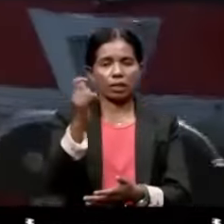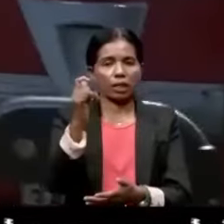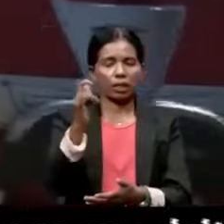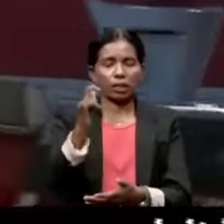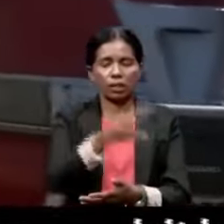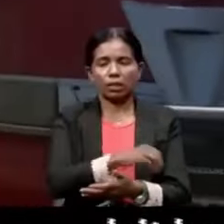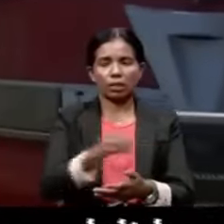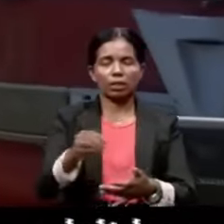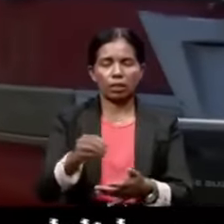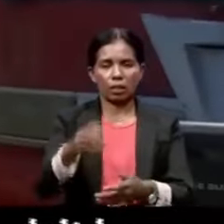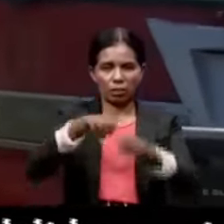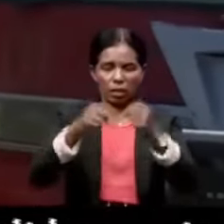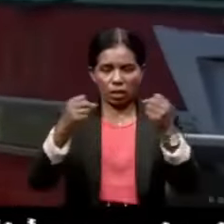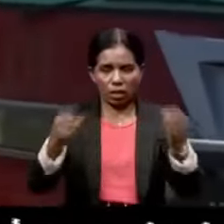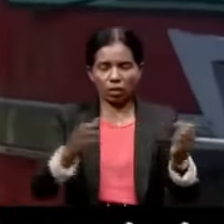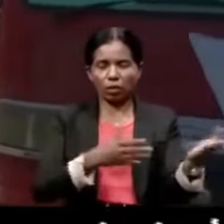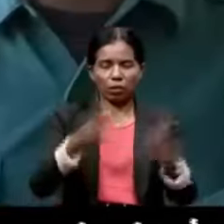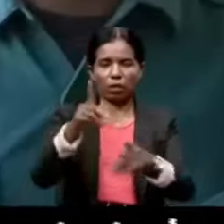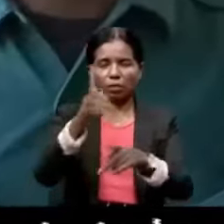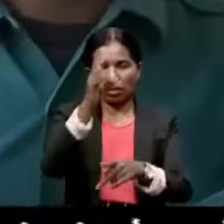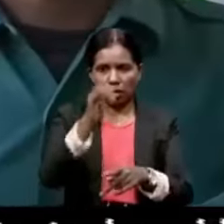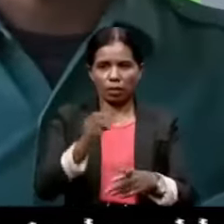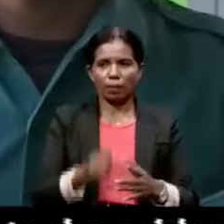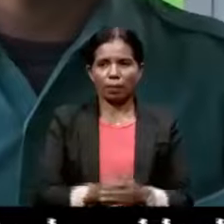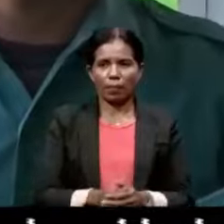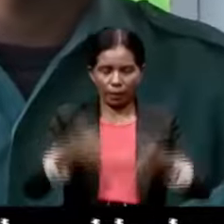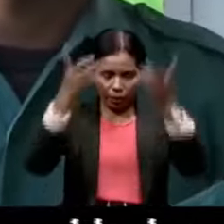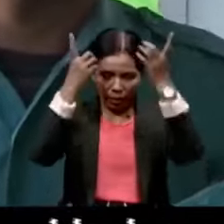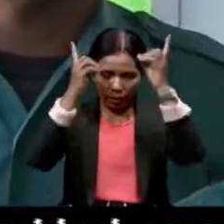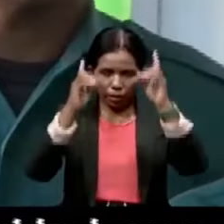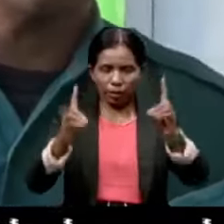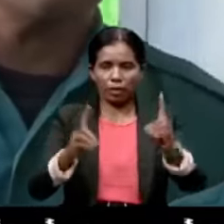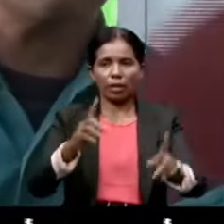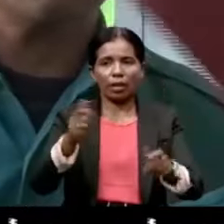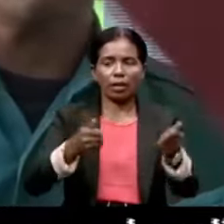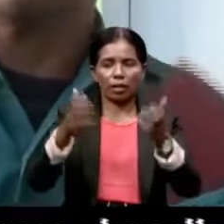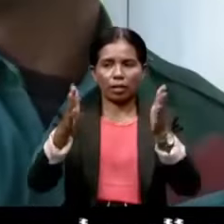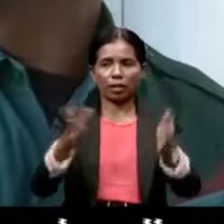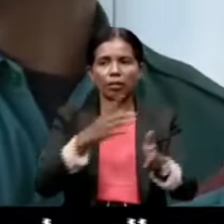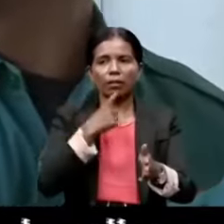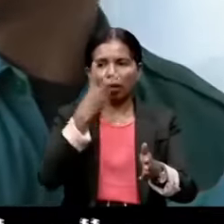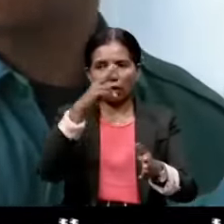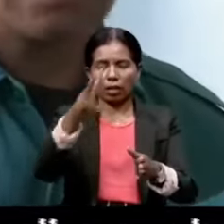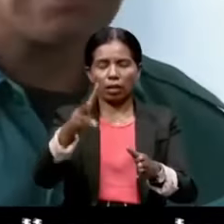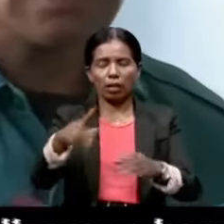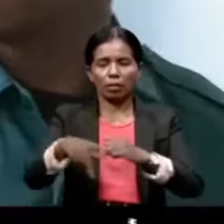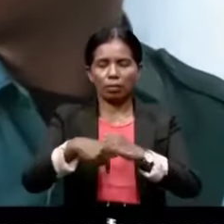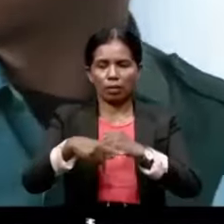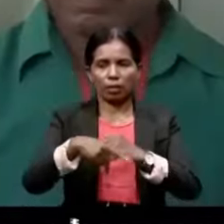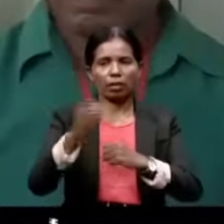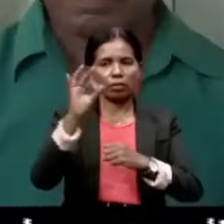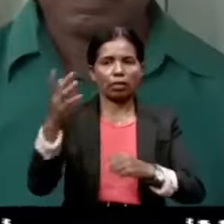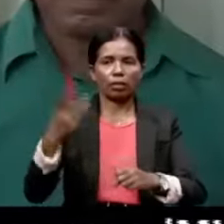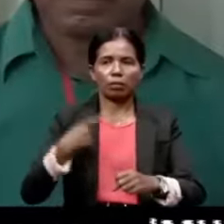lá a operação onde tula passageiros na capital dele. A decisão né, taxista Cira ralou a aproximação ao bancada Fretilin e ao